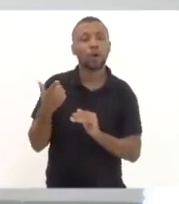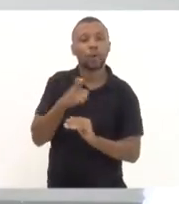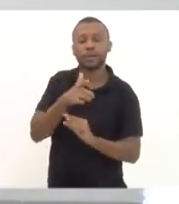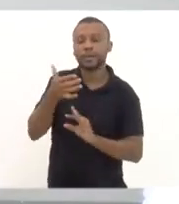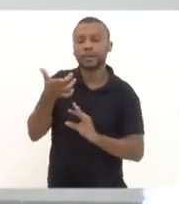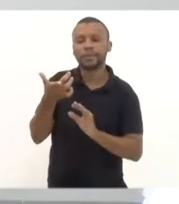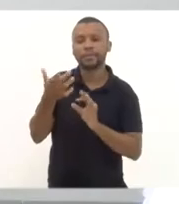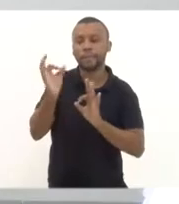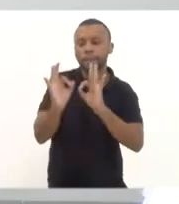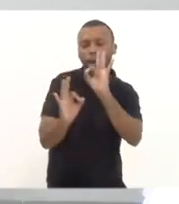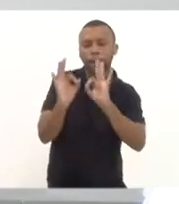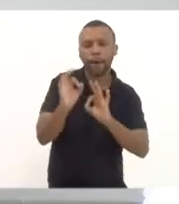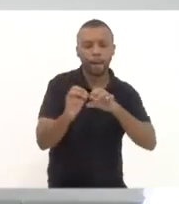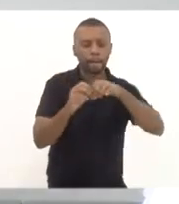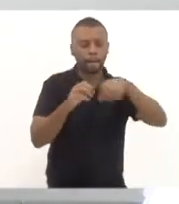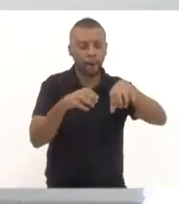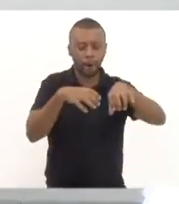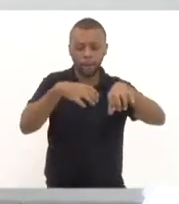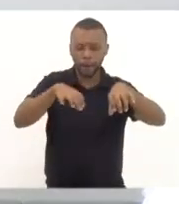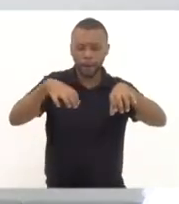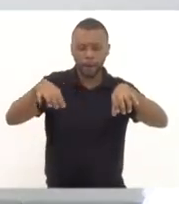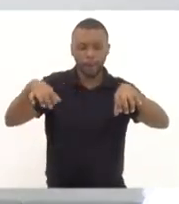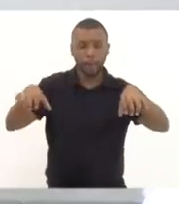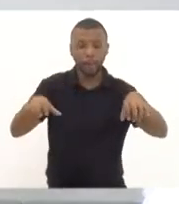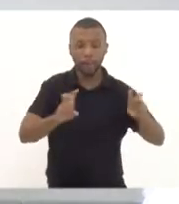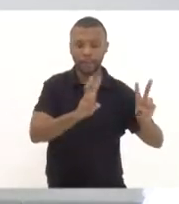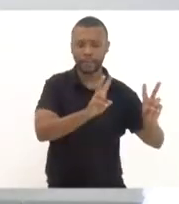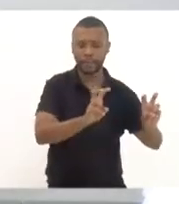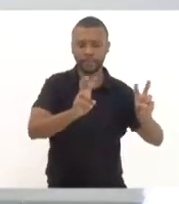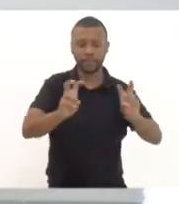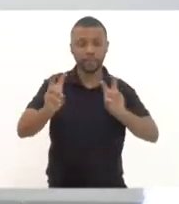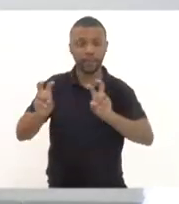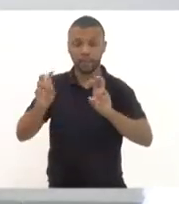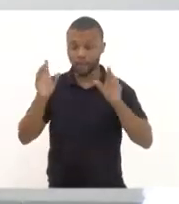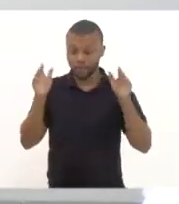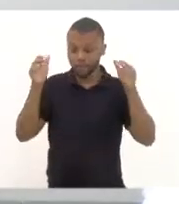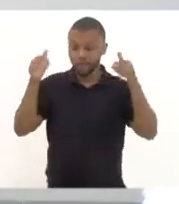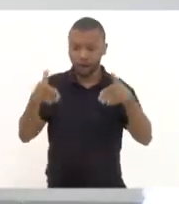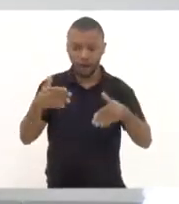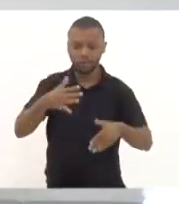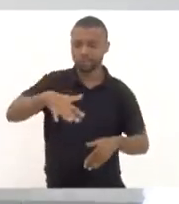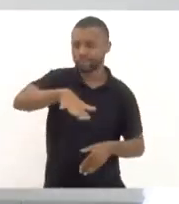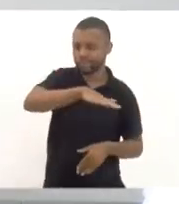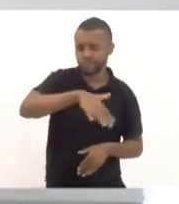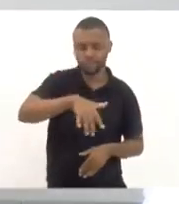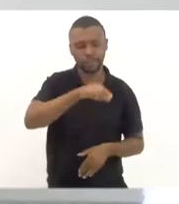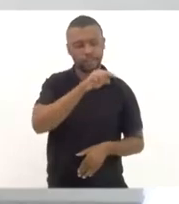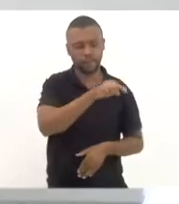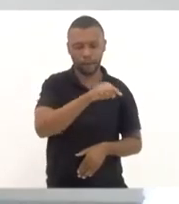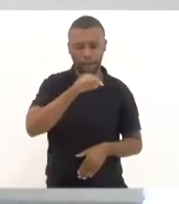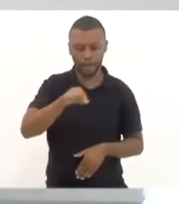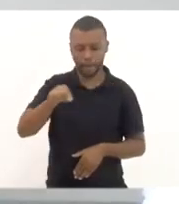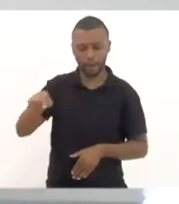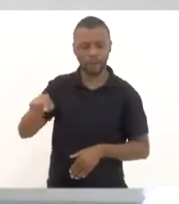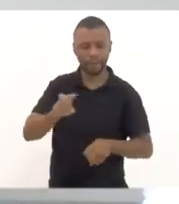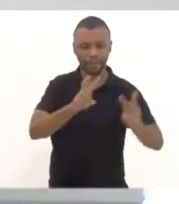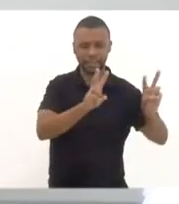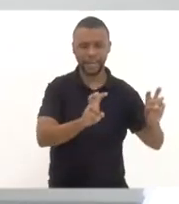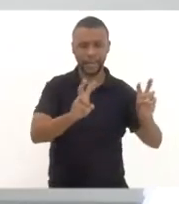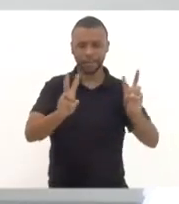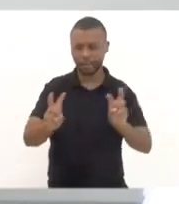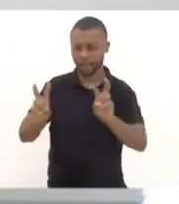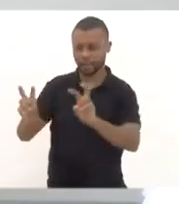desse material em cima da sistematização desse material então a gente vai